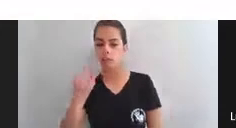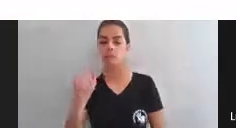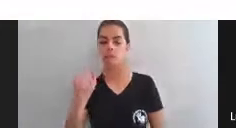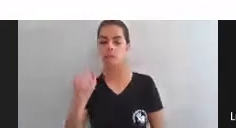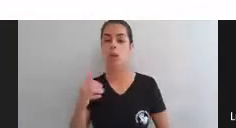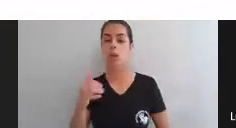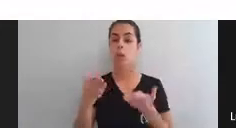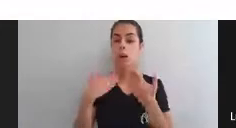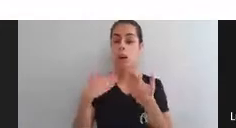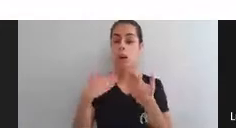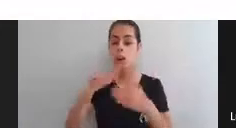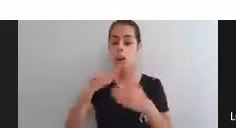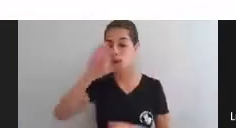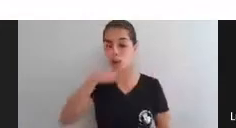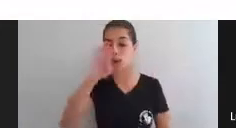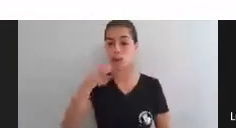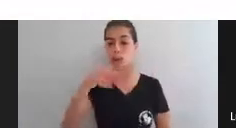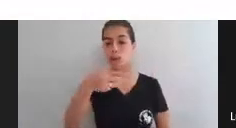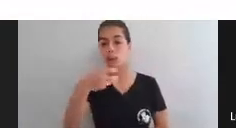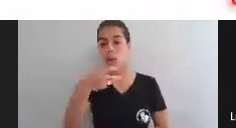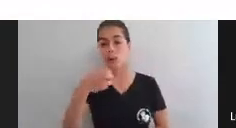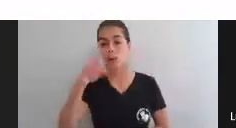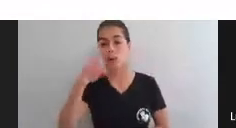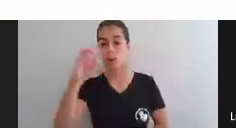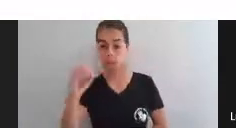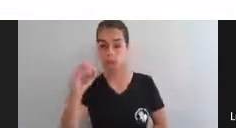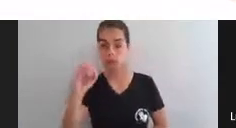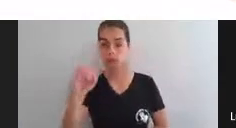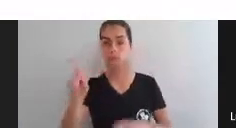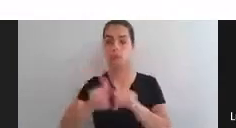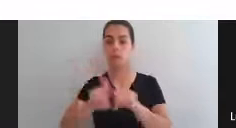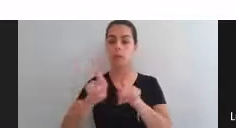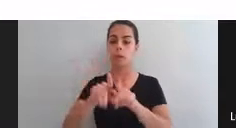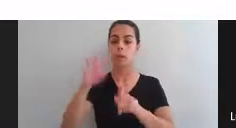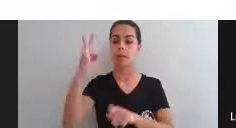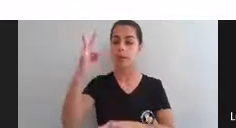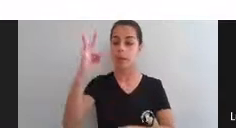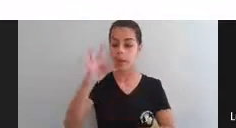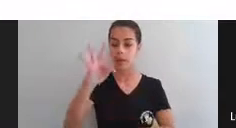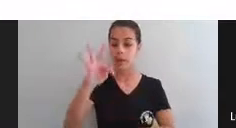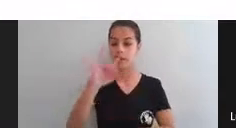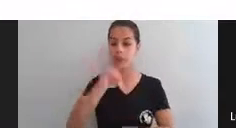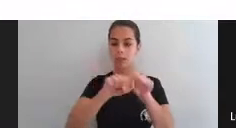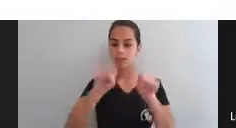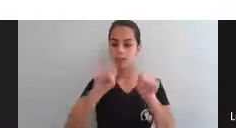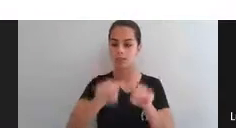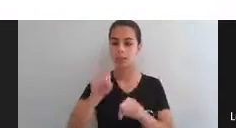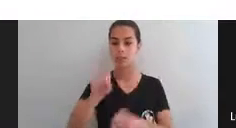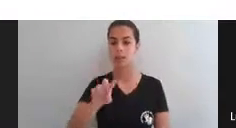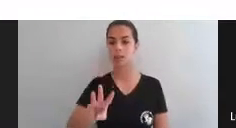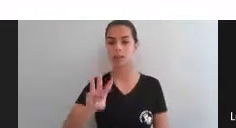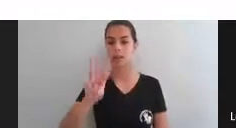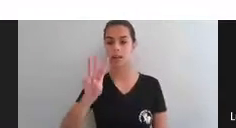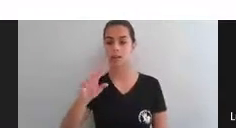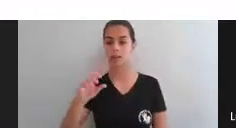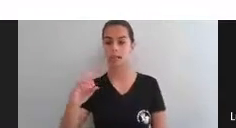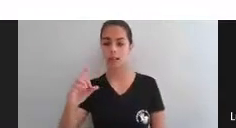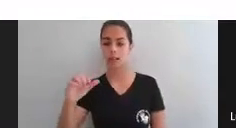ser igual a zero e o trabalho realizado sobre o sistema vai ser esse WdA aqui, negativo.